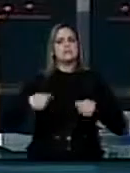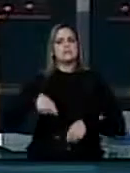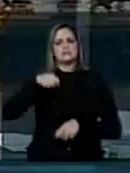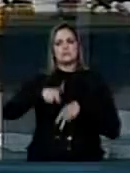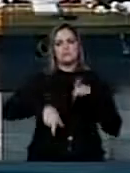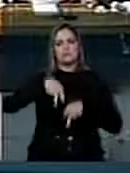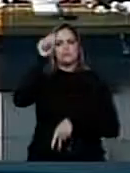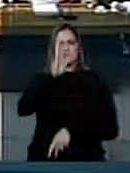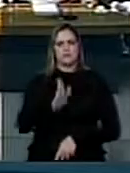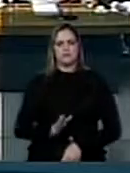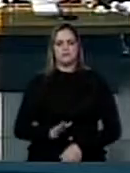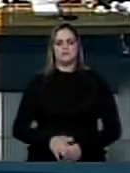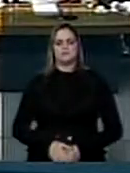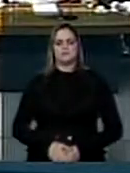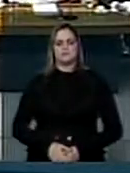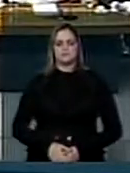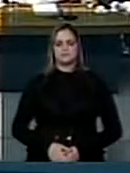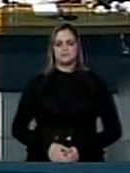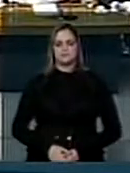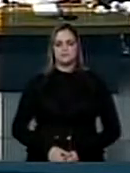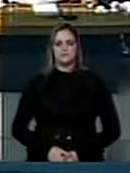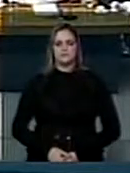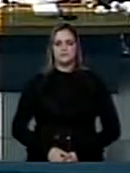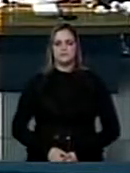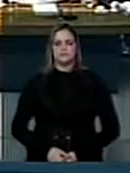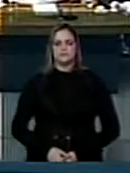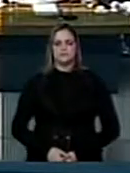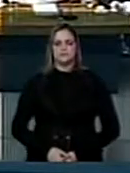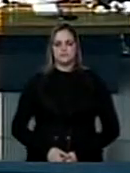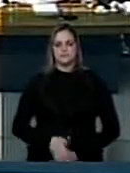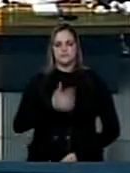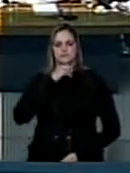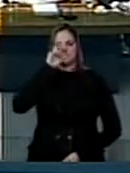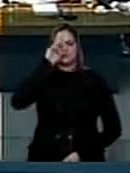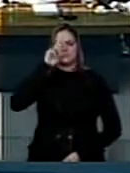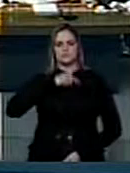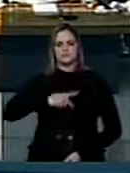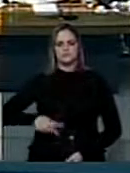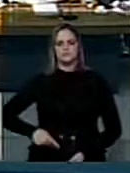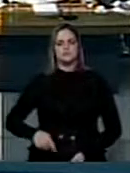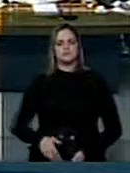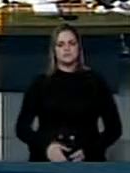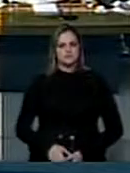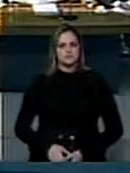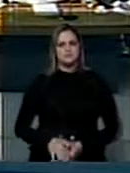brasileiro. Com a palavra, o deputado Nazareno Pontelli. Senhor presidente,